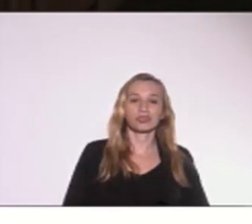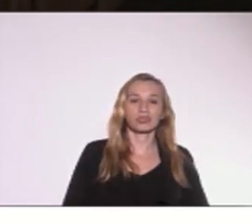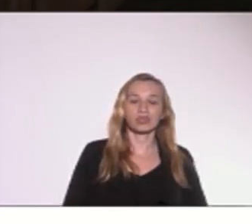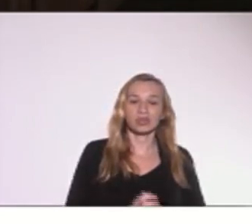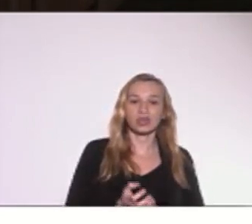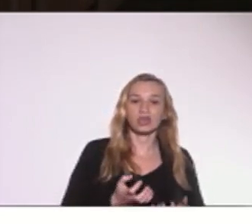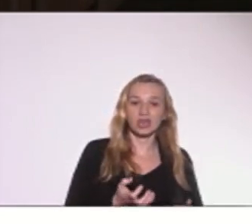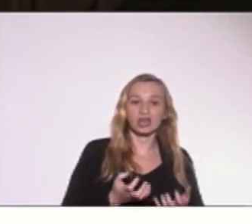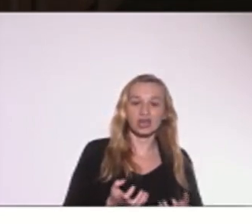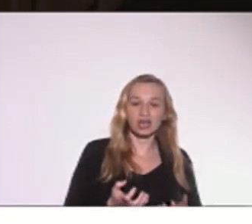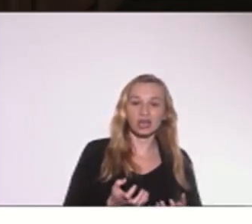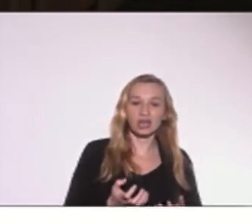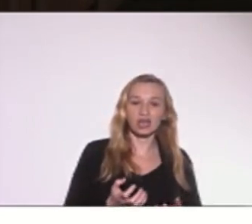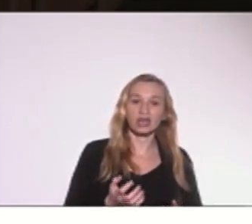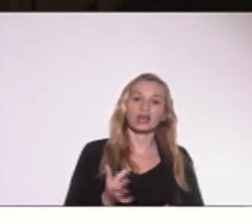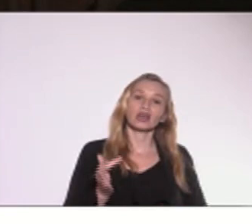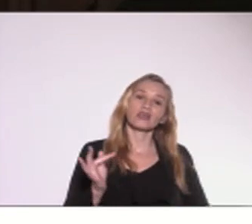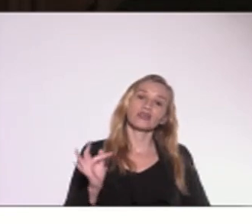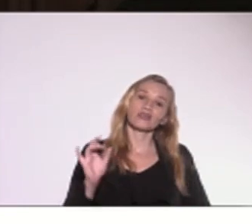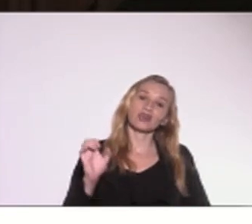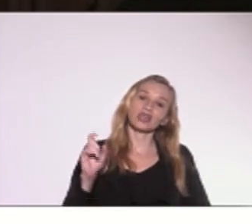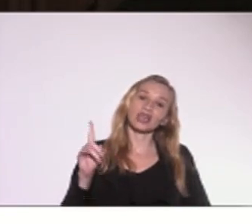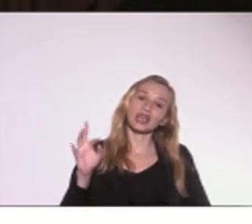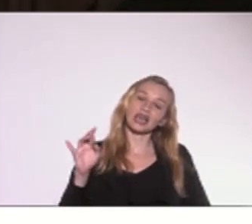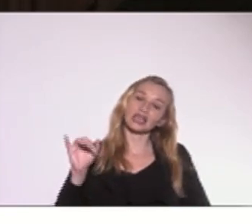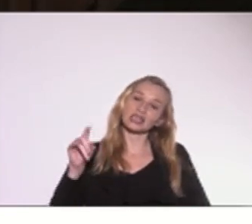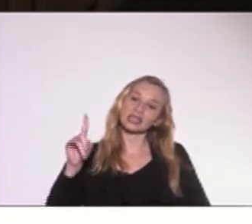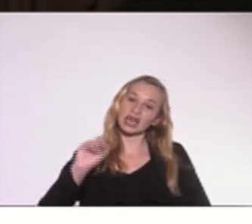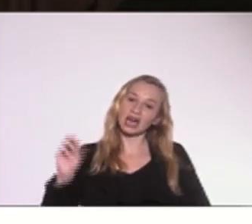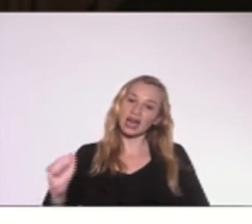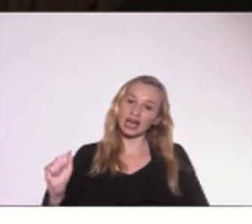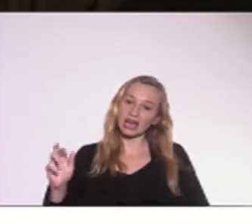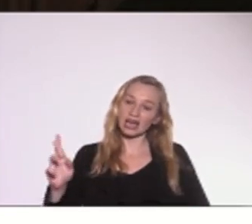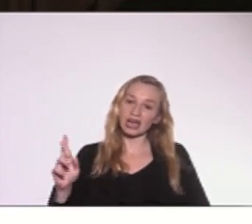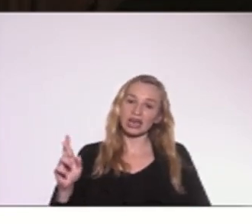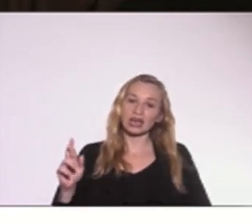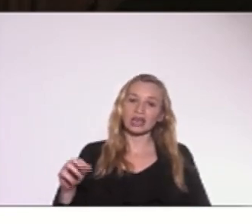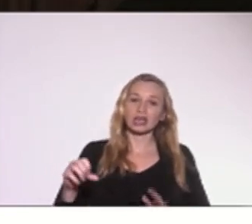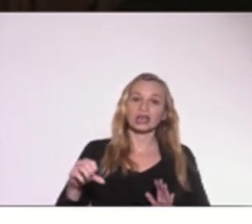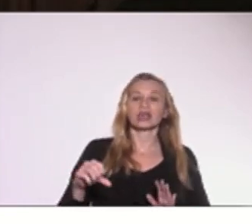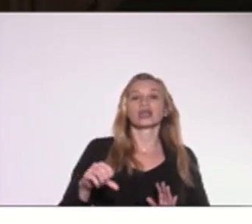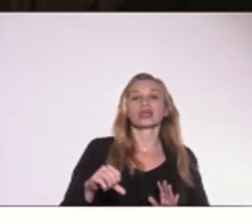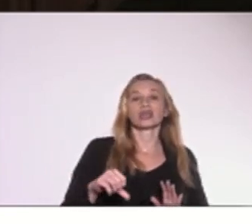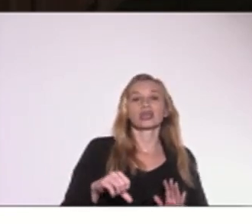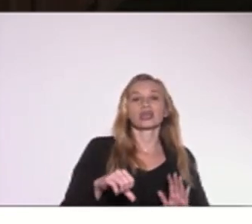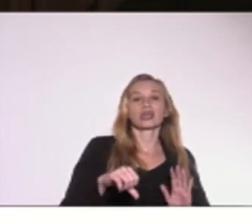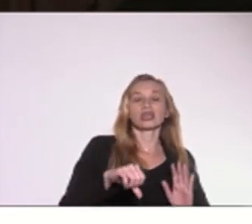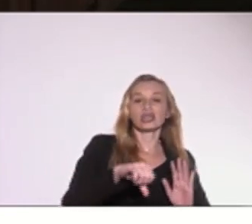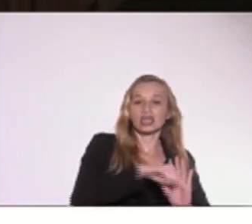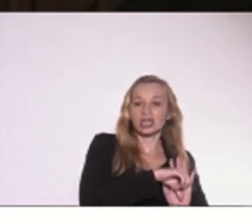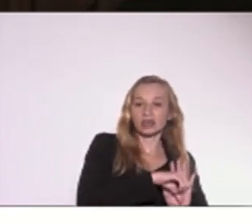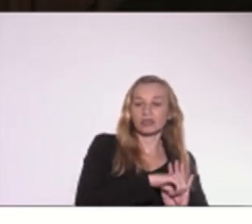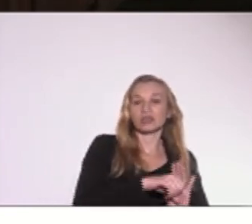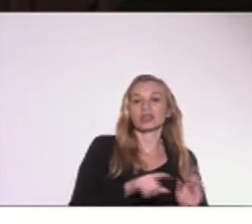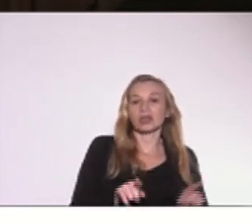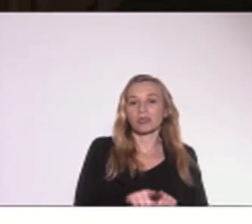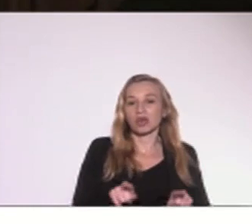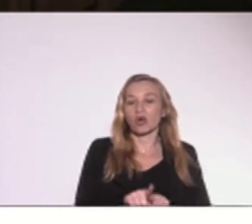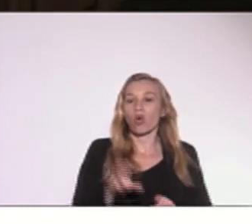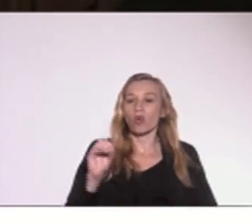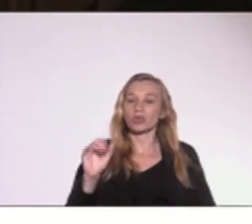federalizar crimes de homicídio, quando na verdade é preciso fortalecer o elo fraco da